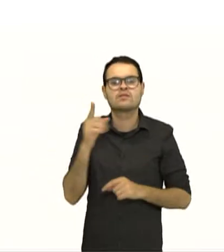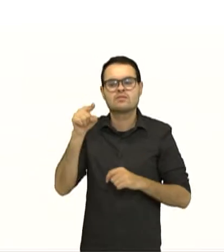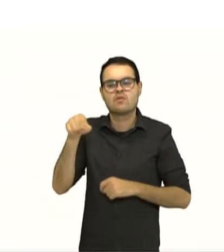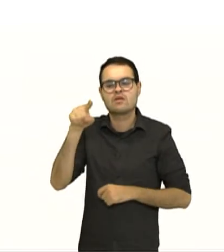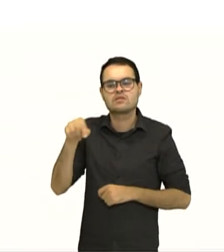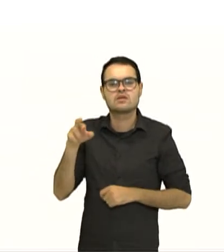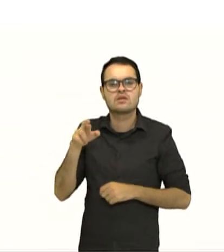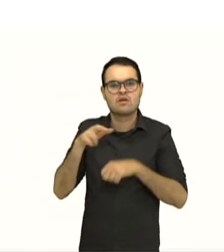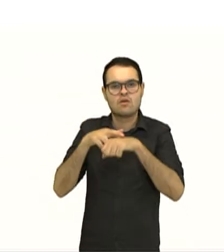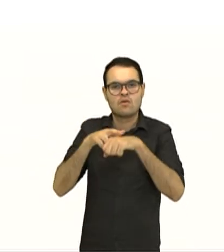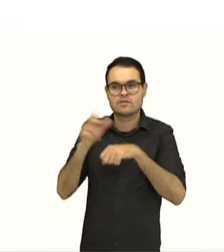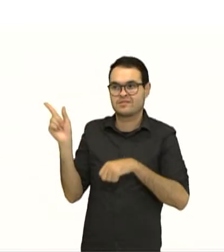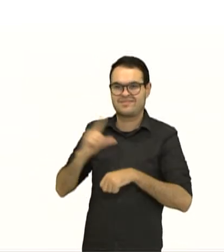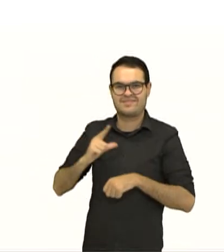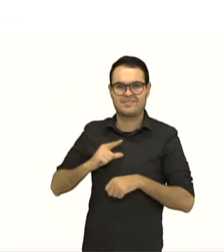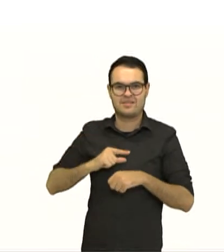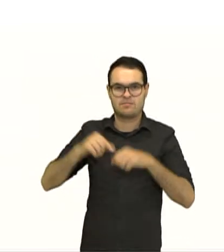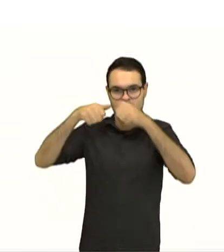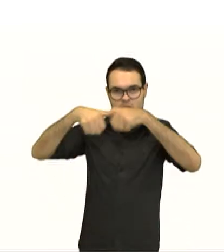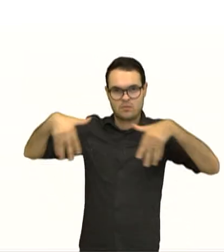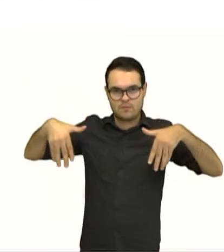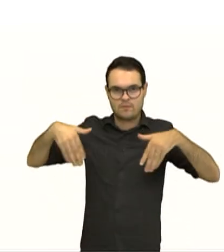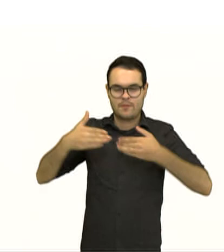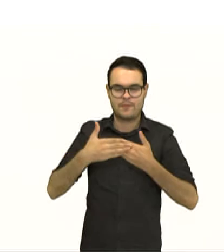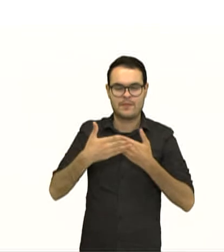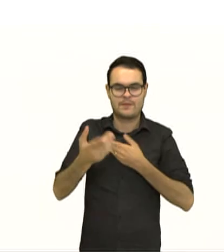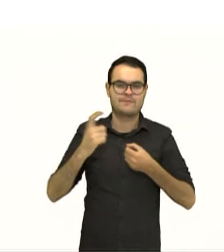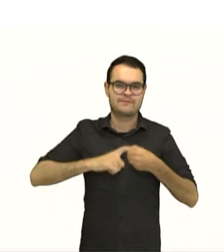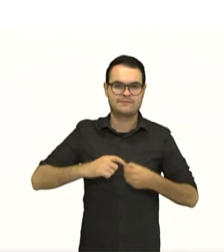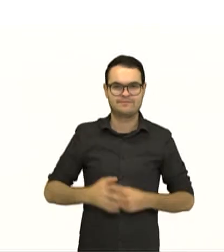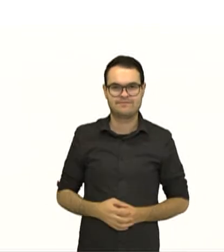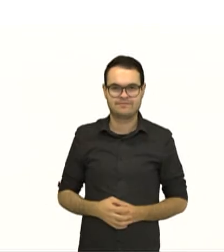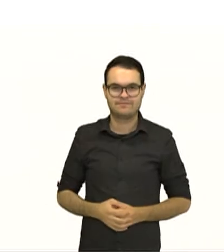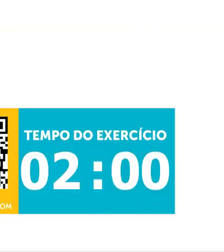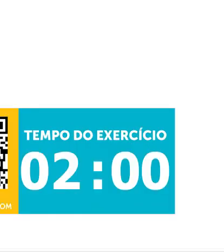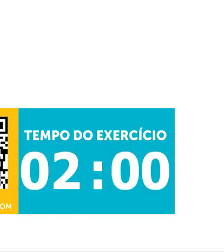ter ali naquela árvore? Tempo e a gente já volta.